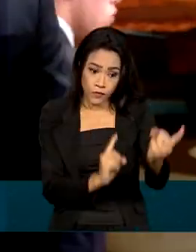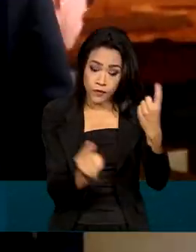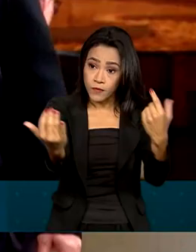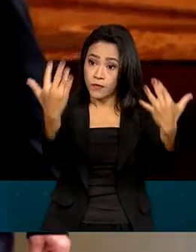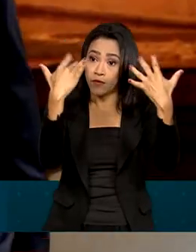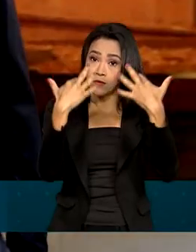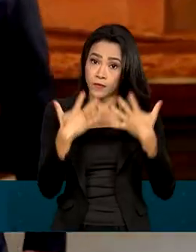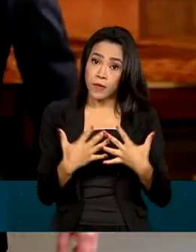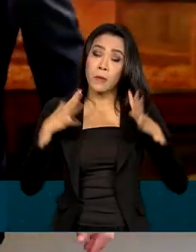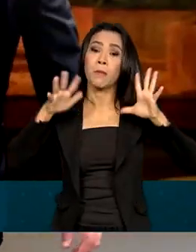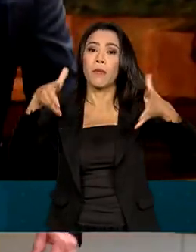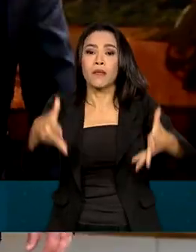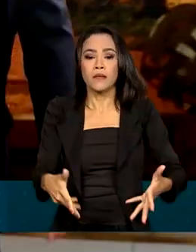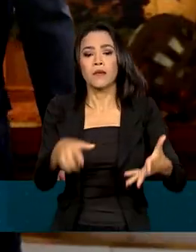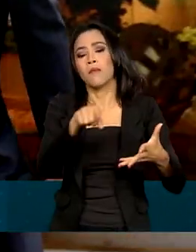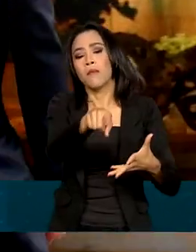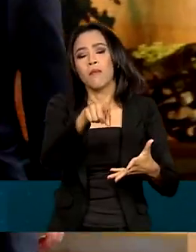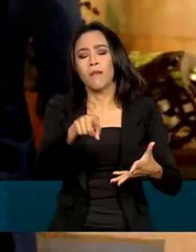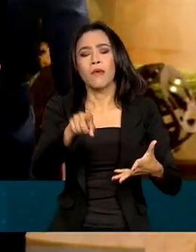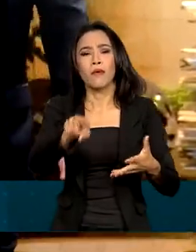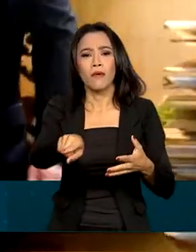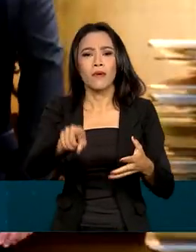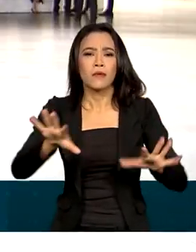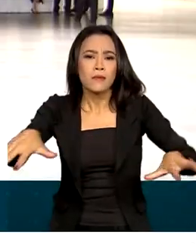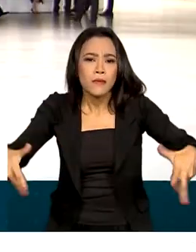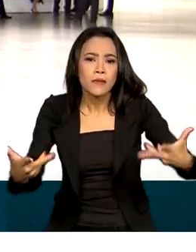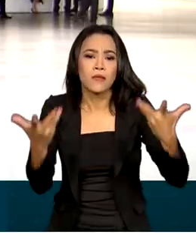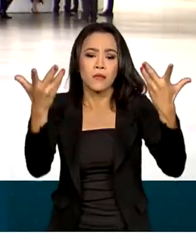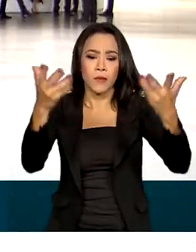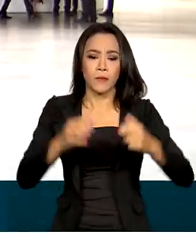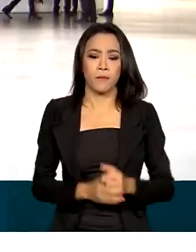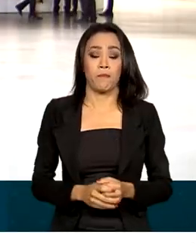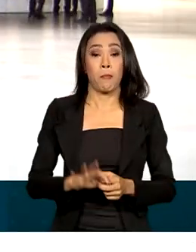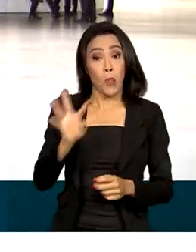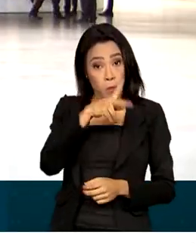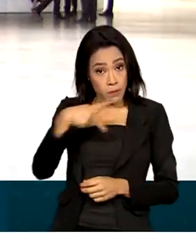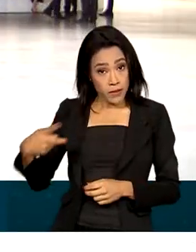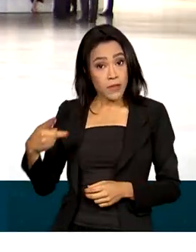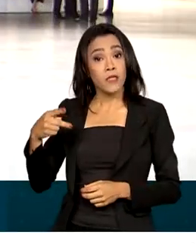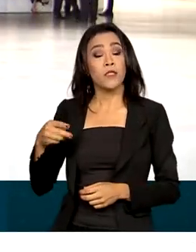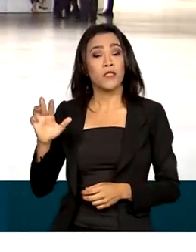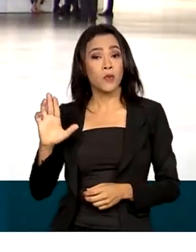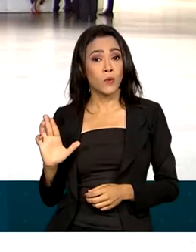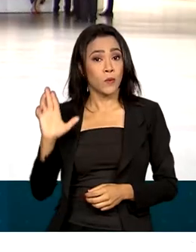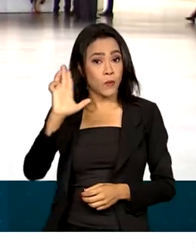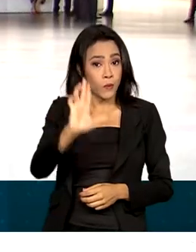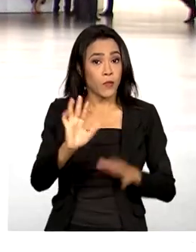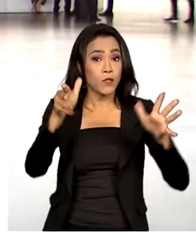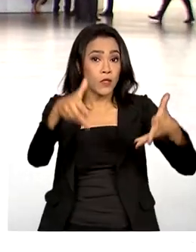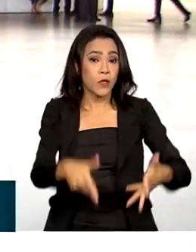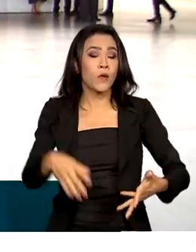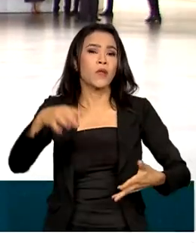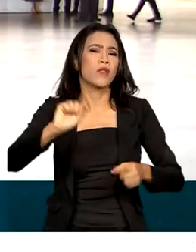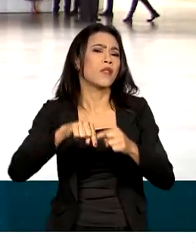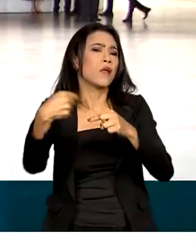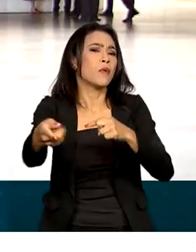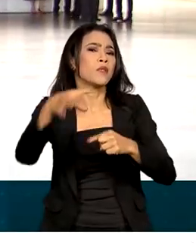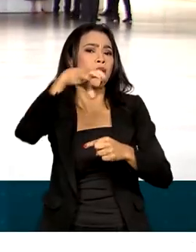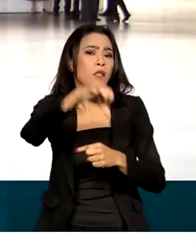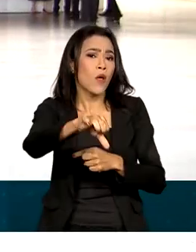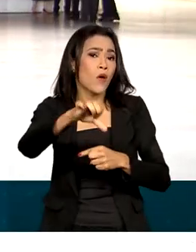das cerimônias durante todo o dia na Esplanada dos Ministérios. O presidente Lula chegou ao Itamaraty depois das 9 horas da noite e